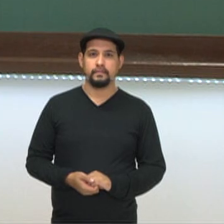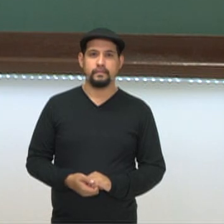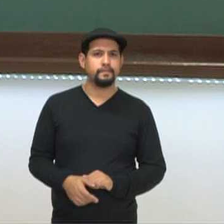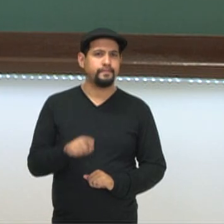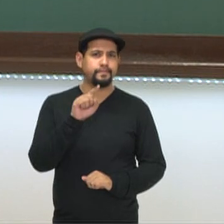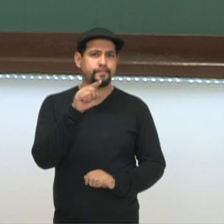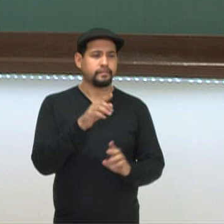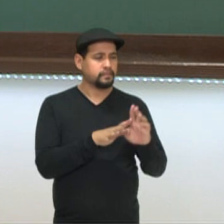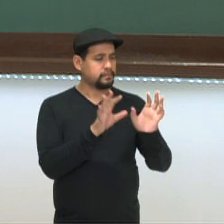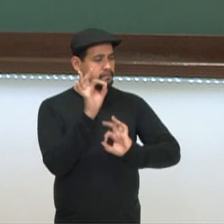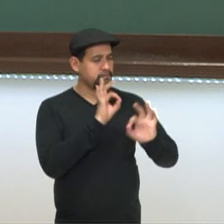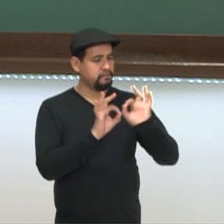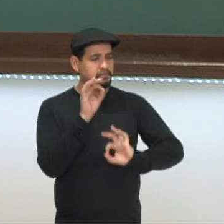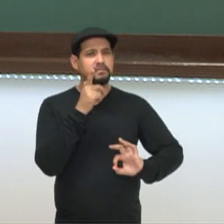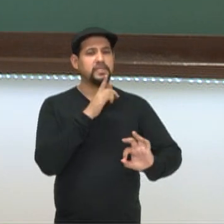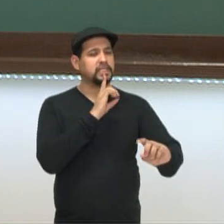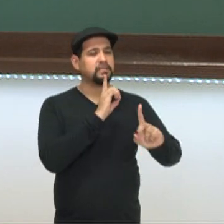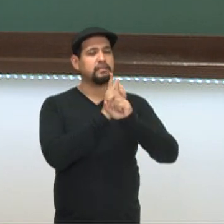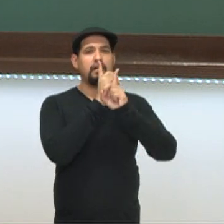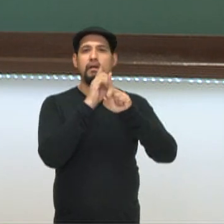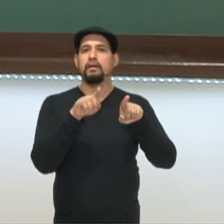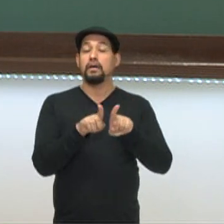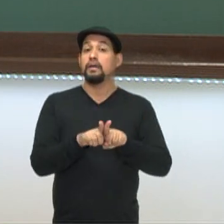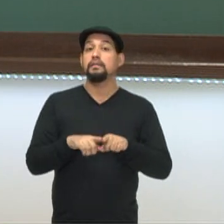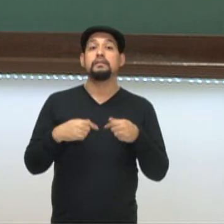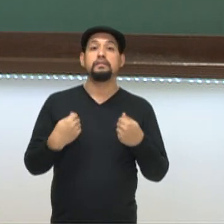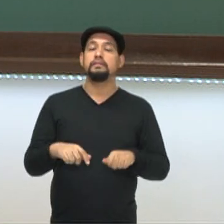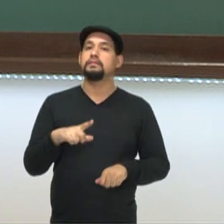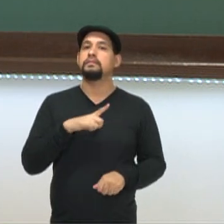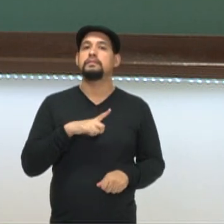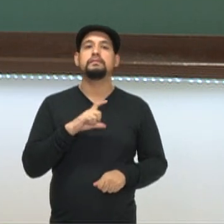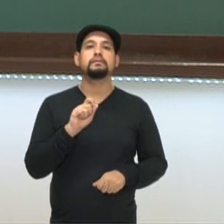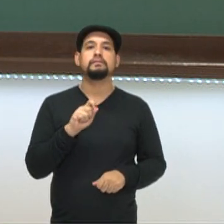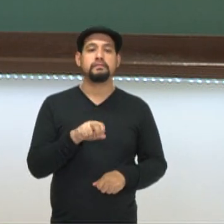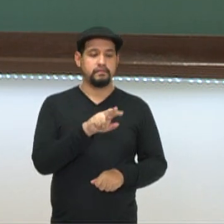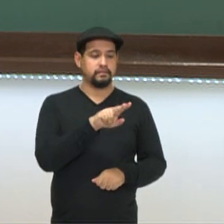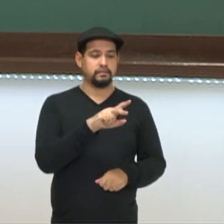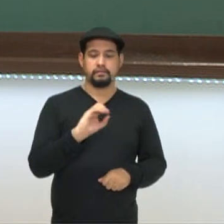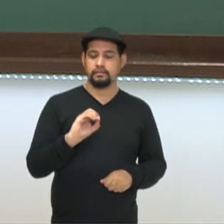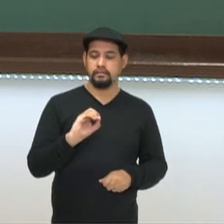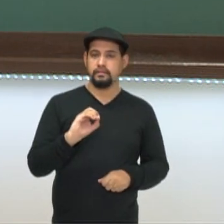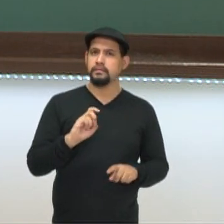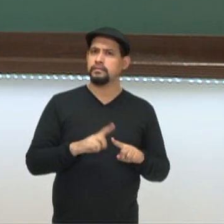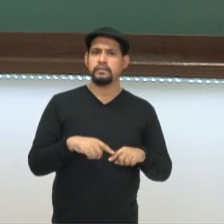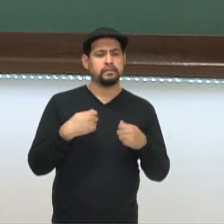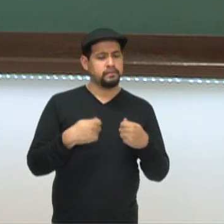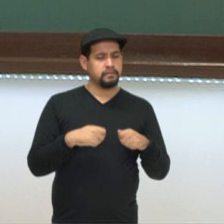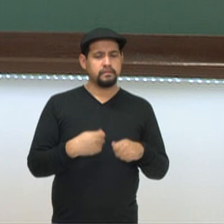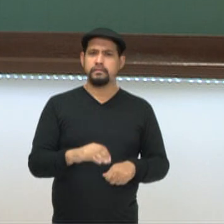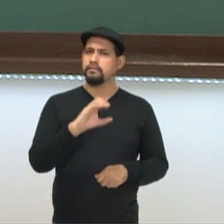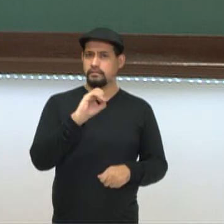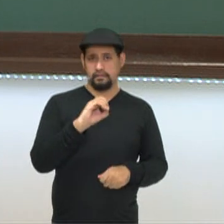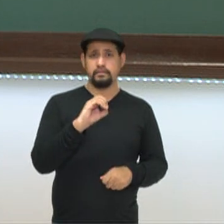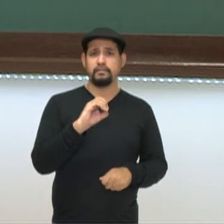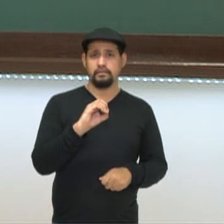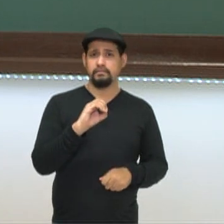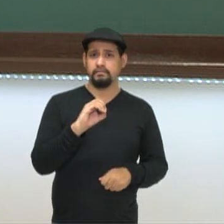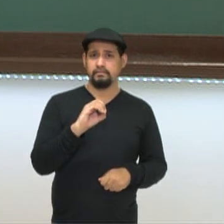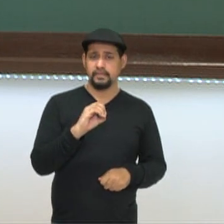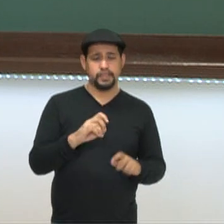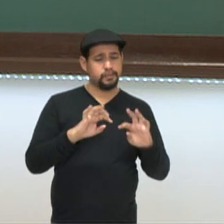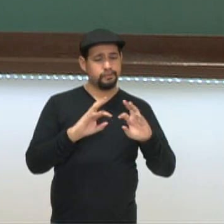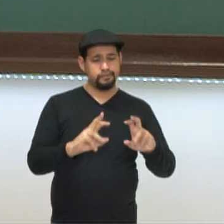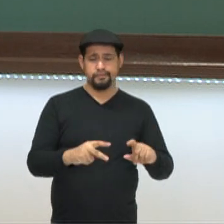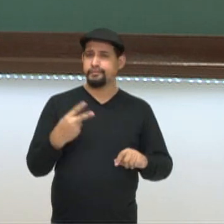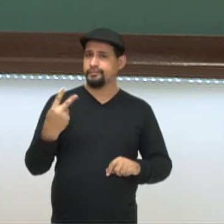para você organizar e conseguir encontrar os coeficientes, ela tem que estar na forma igual a zero. Então tem que ter zero no segundo membro. Passa todo mundo